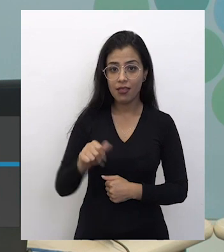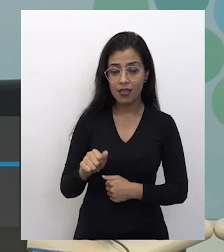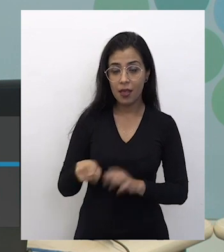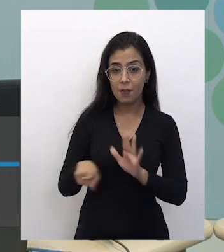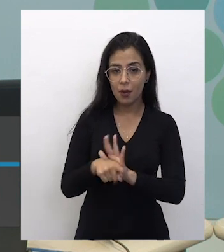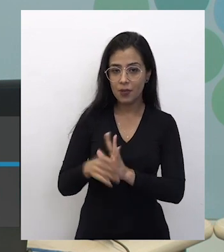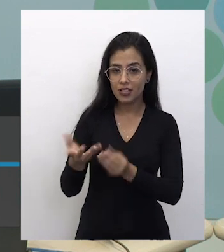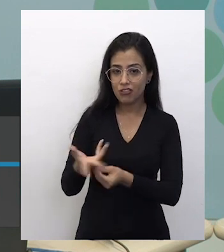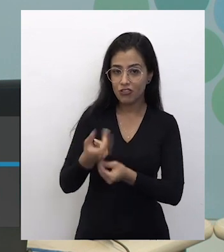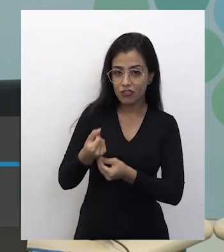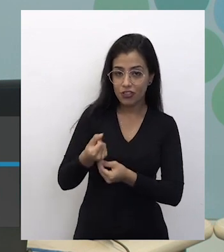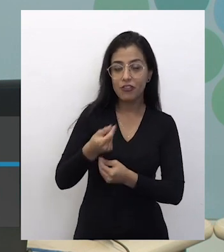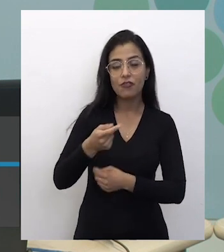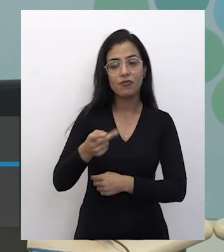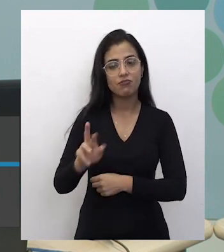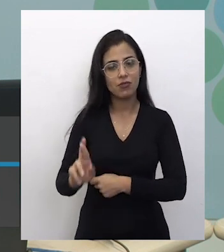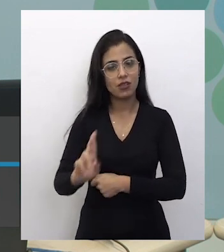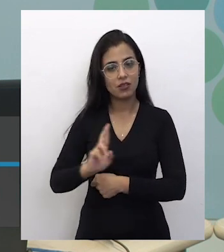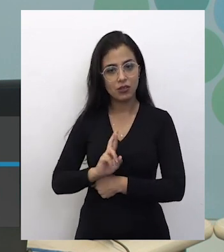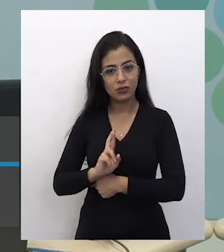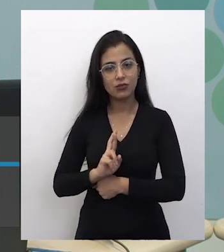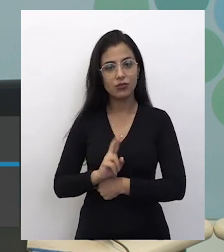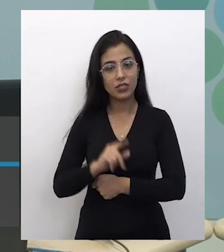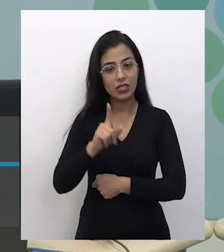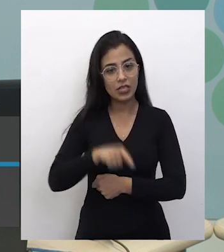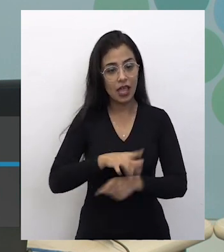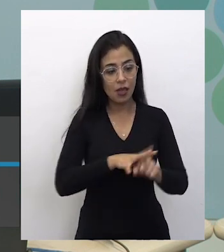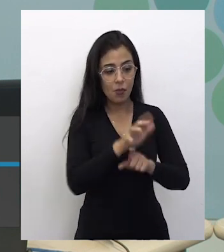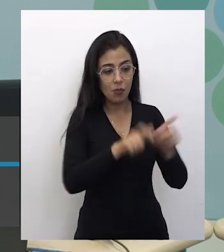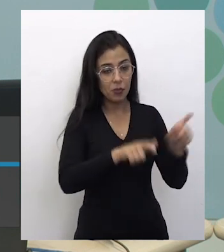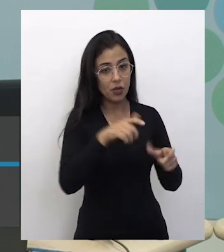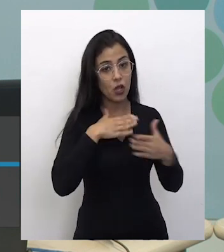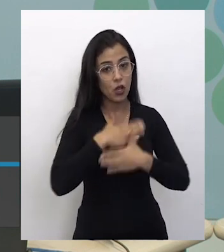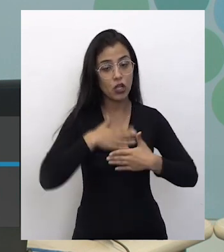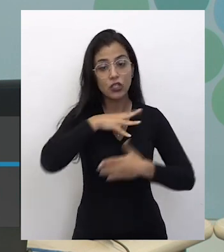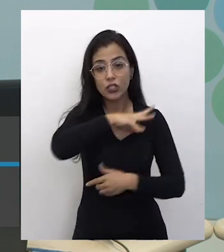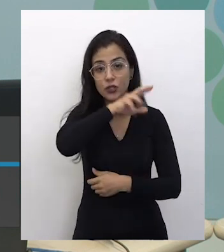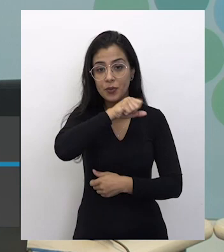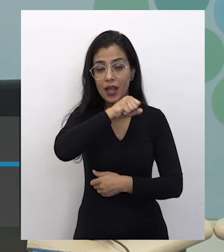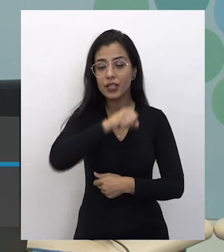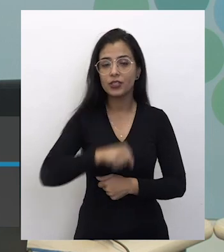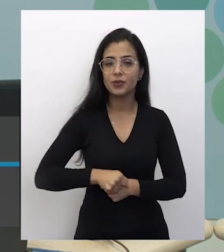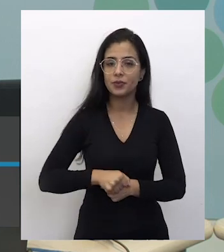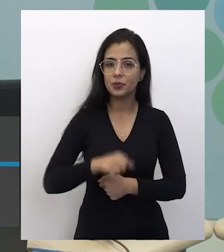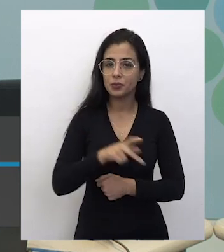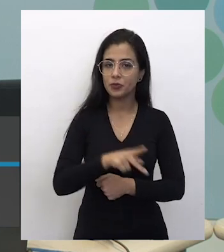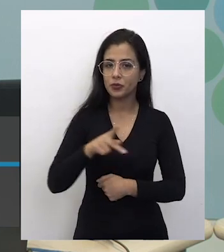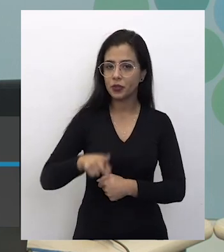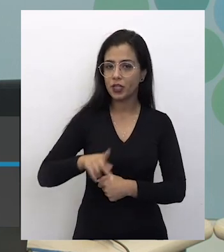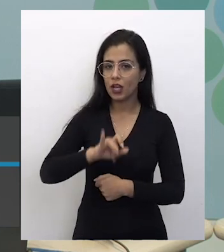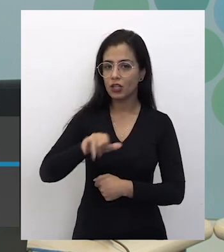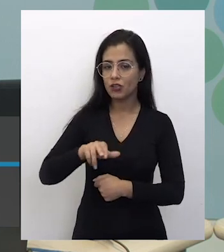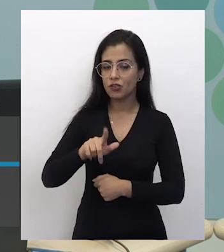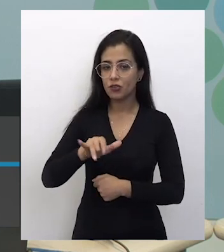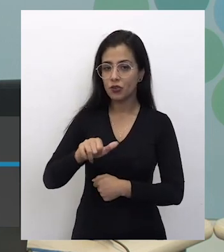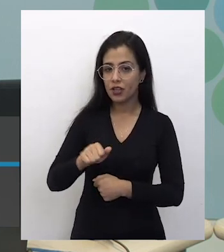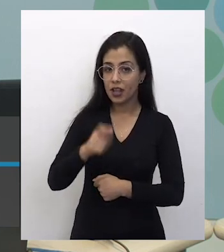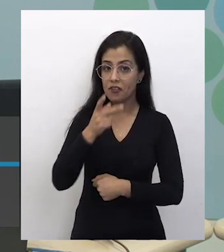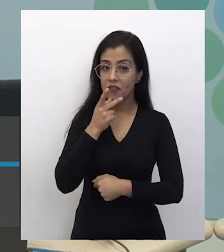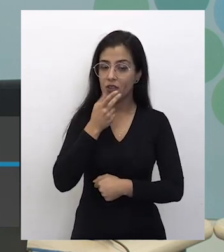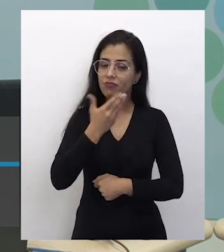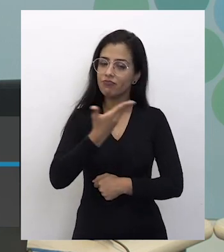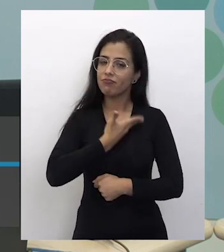também manda, né, a sua resposta dizendo que é para o público que gosta de animais. A Pro Júlia, como amigos, pessoas que